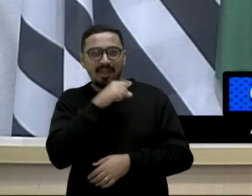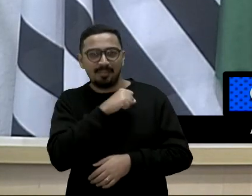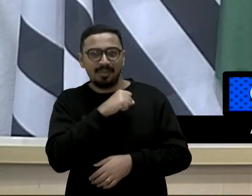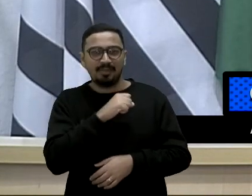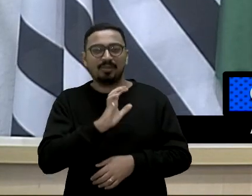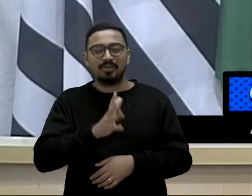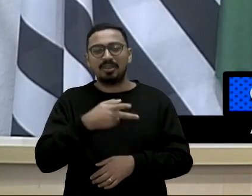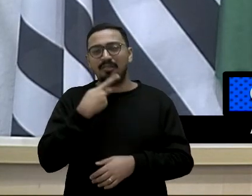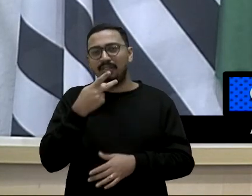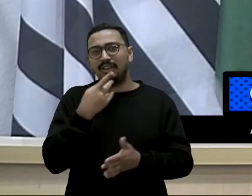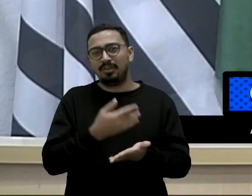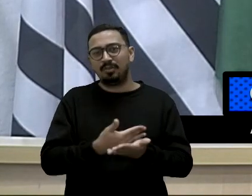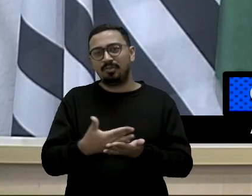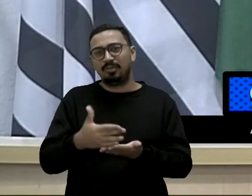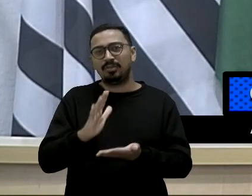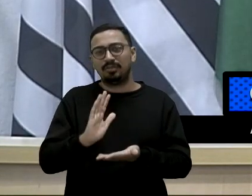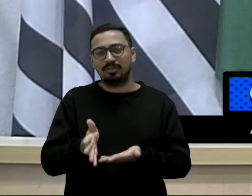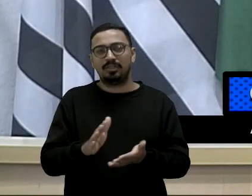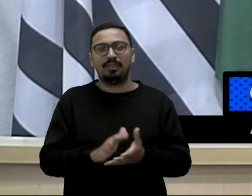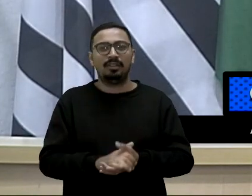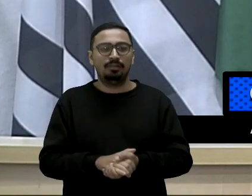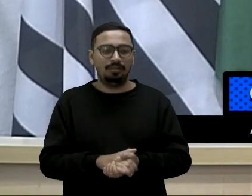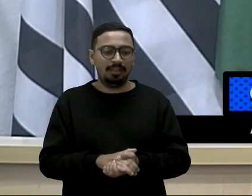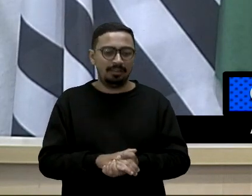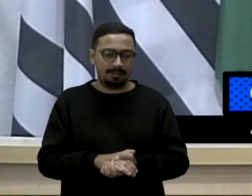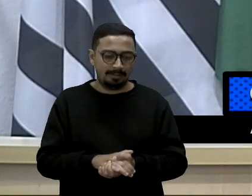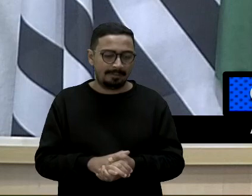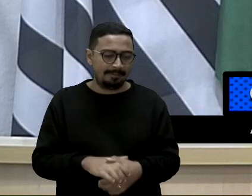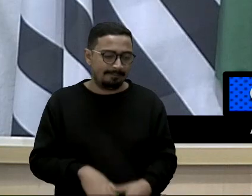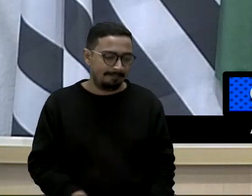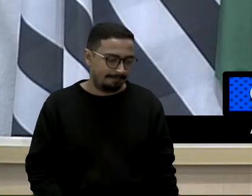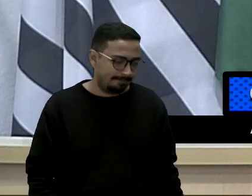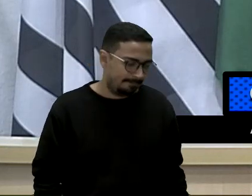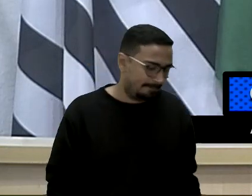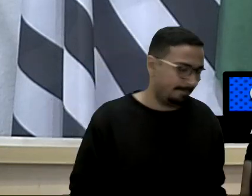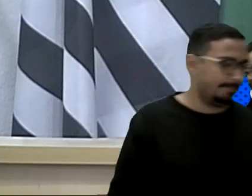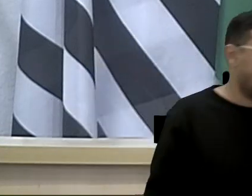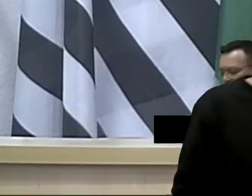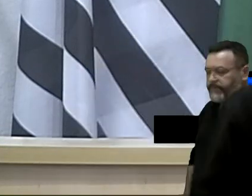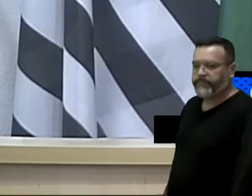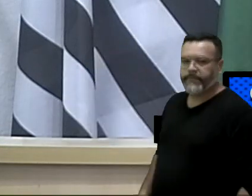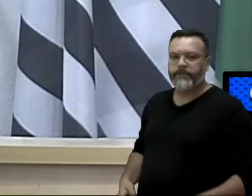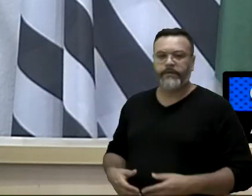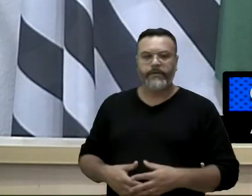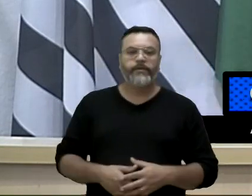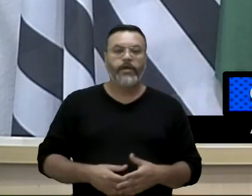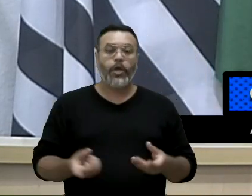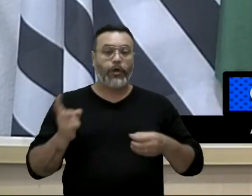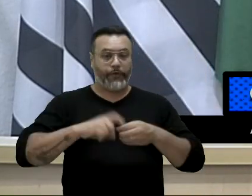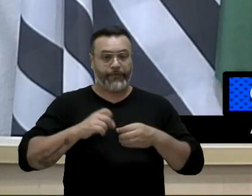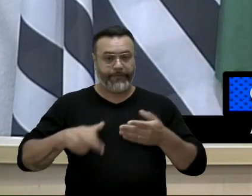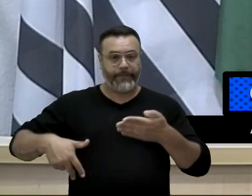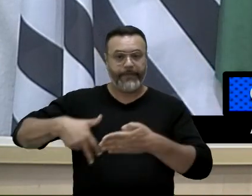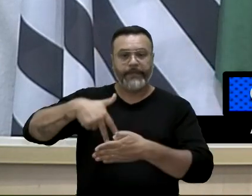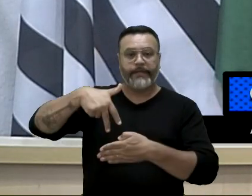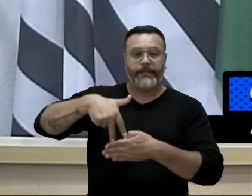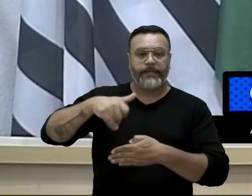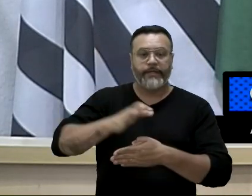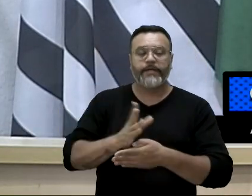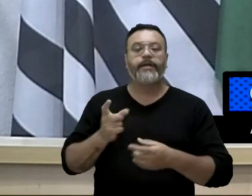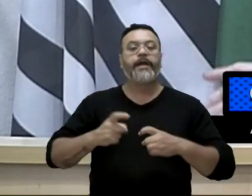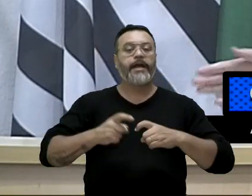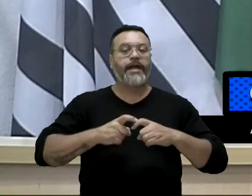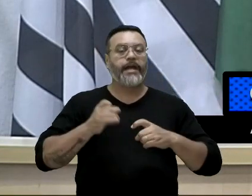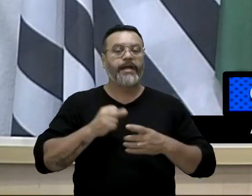um pouquinho no começo, né? Mas eu precisava voltar aqui para a tribuna. Primeiro, eu vou falar da doutora